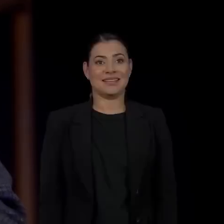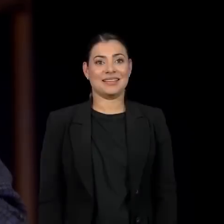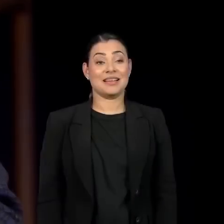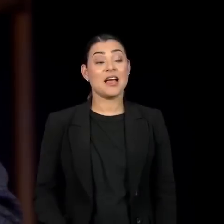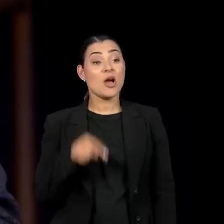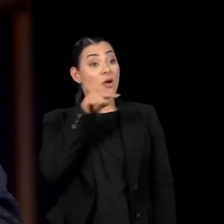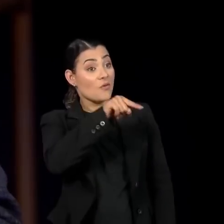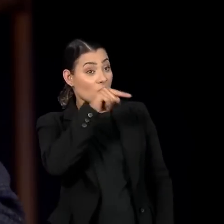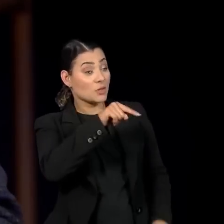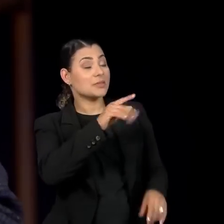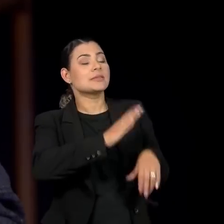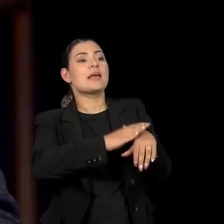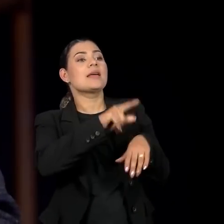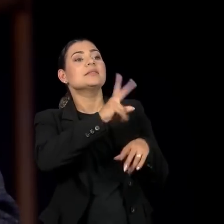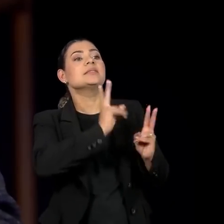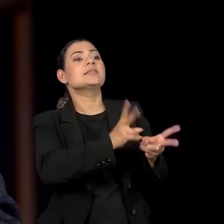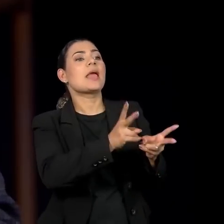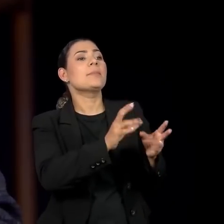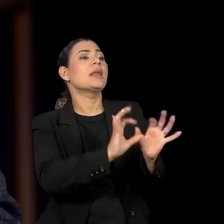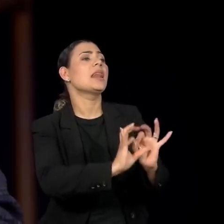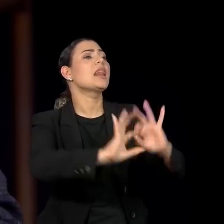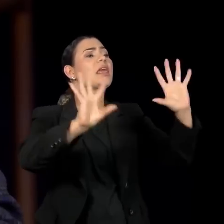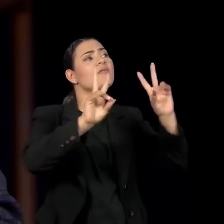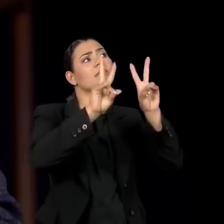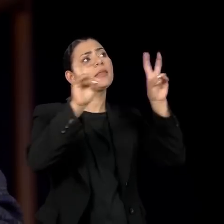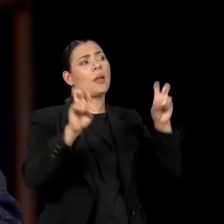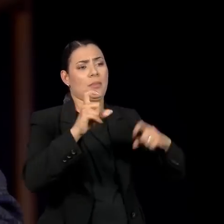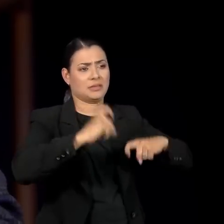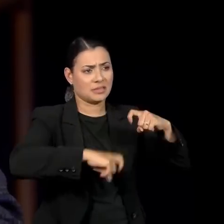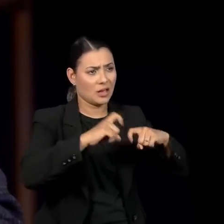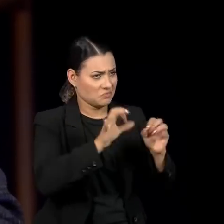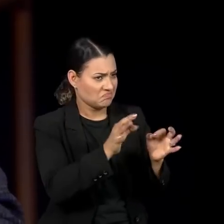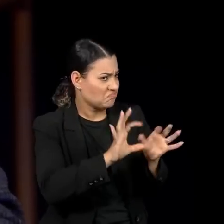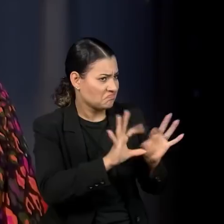você sempre foi à vontade para falar de sexo?